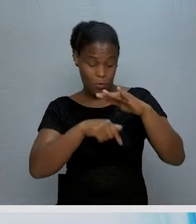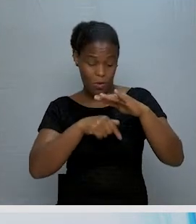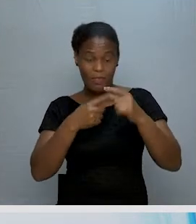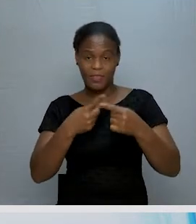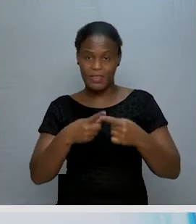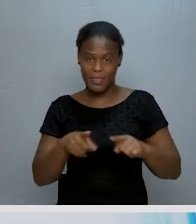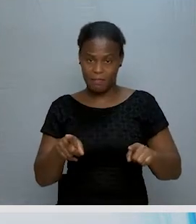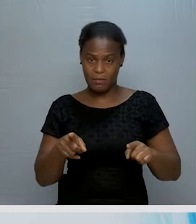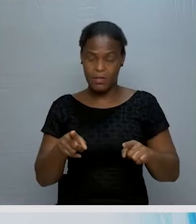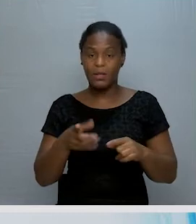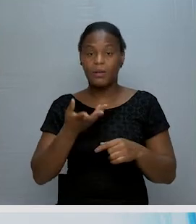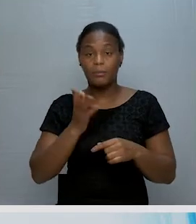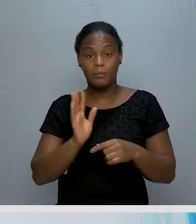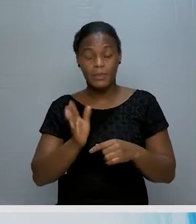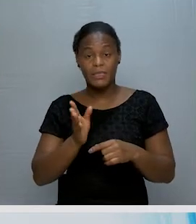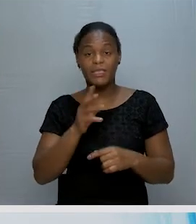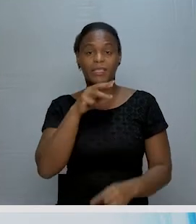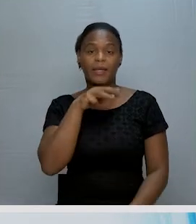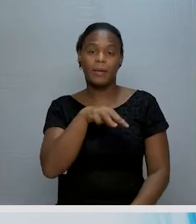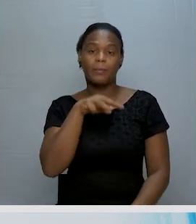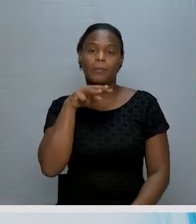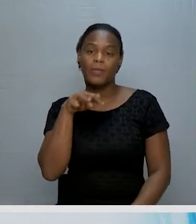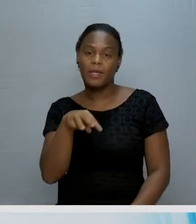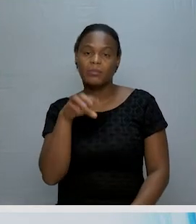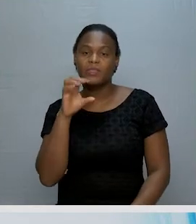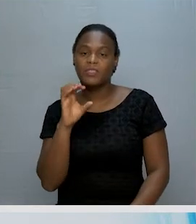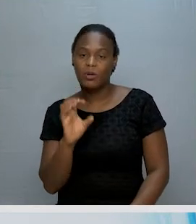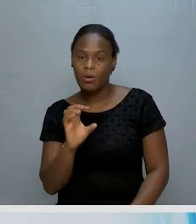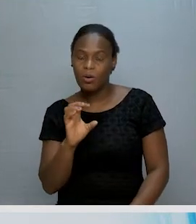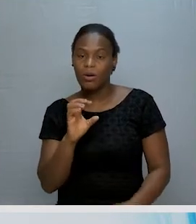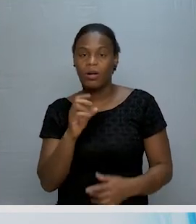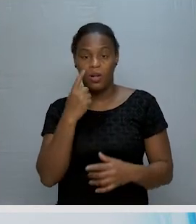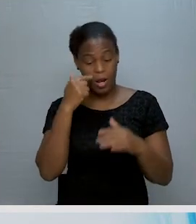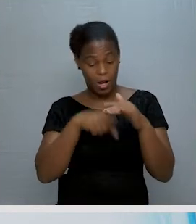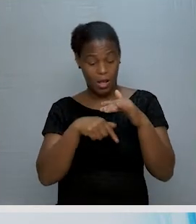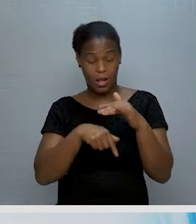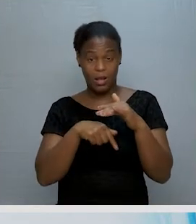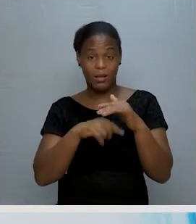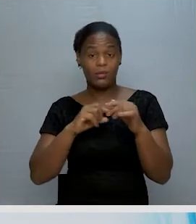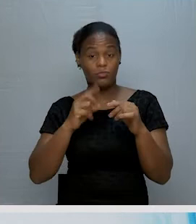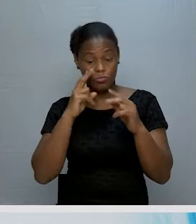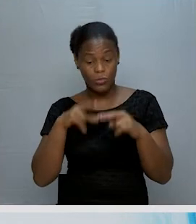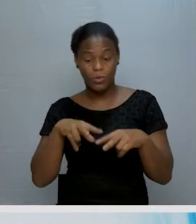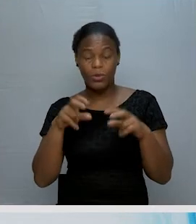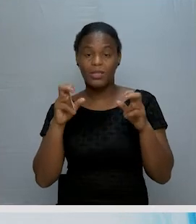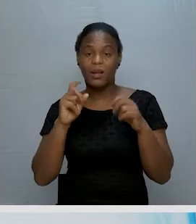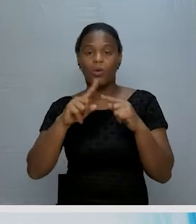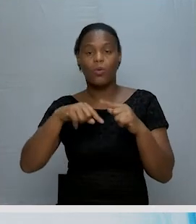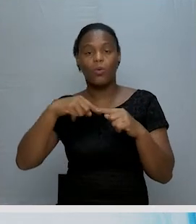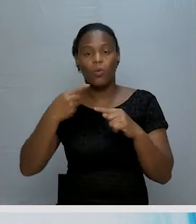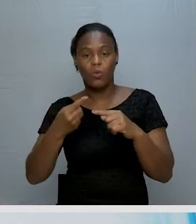denominadores diferentes, temos que recorrer ao MMC dos denominadores para